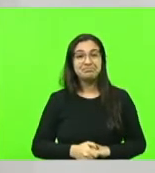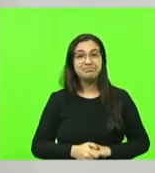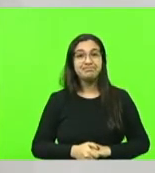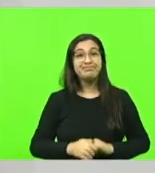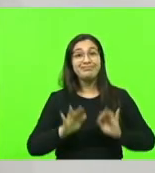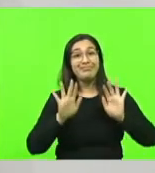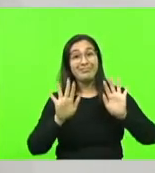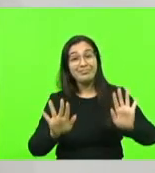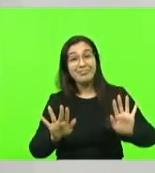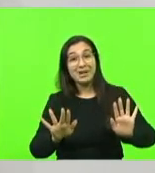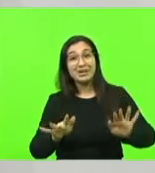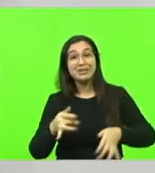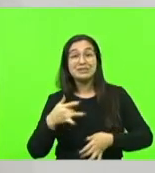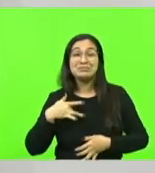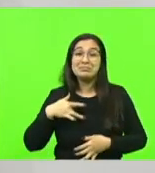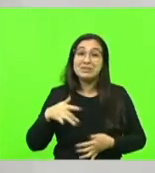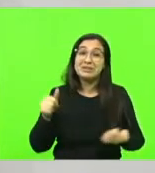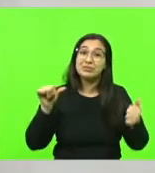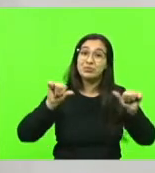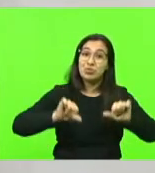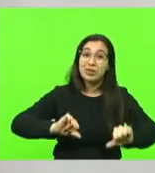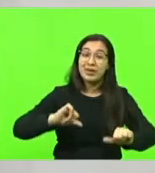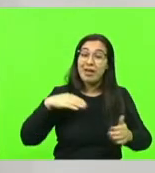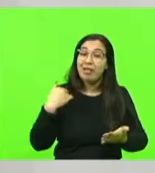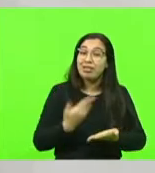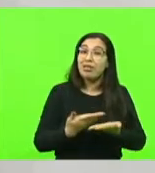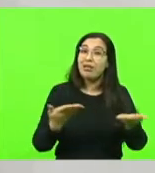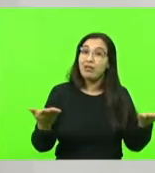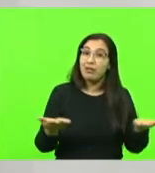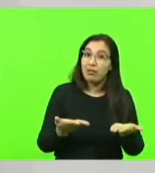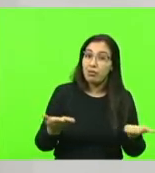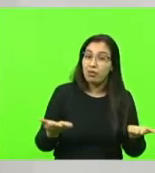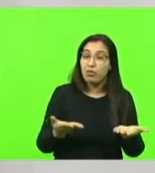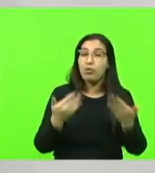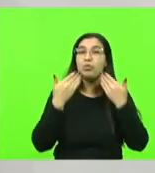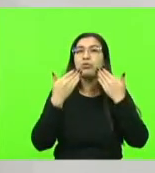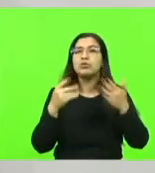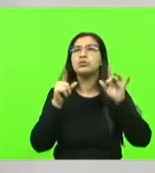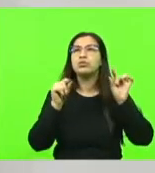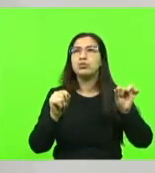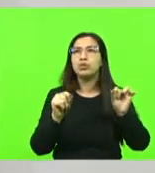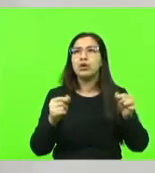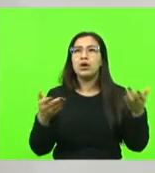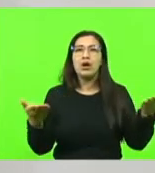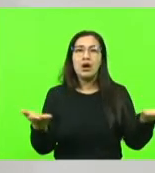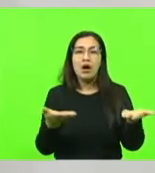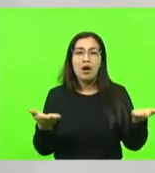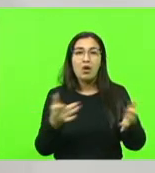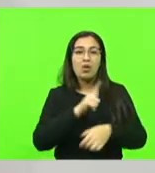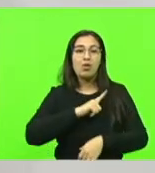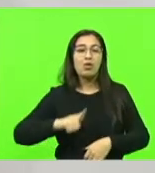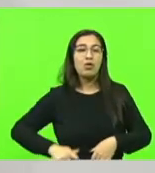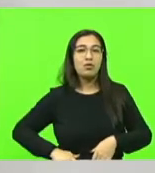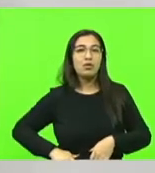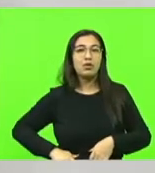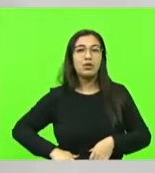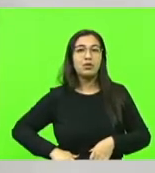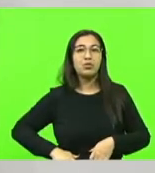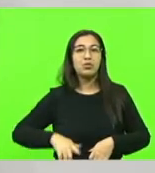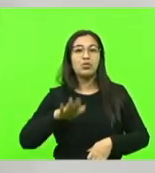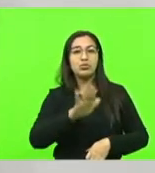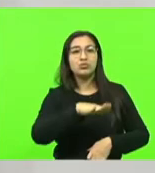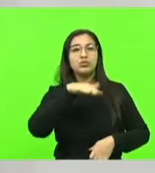Infelizmente, até o momento, e até quero ressaltar que agora o governador nomeou um